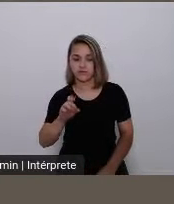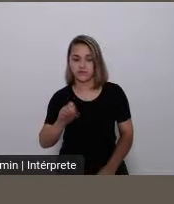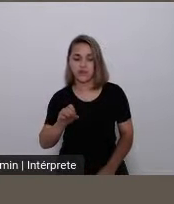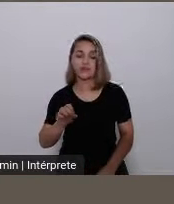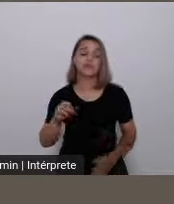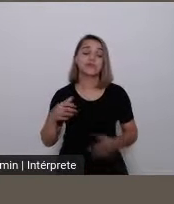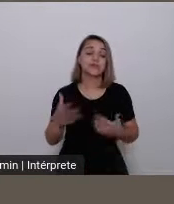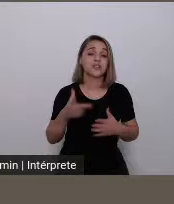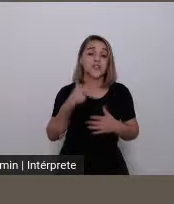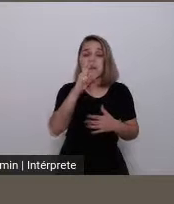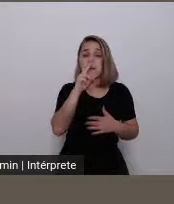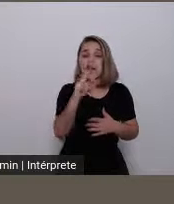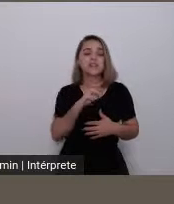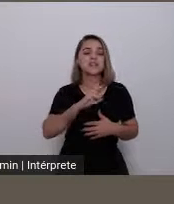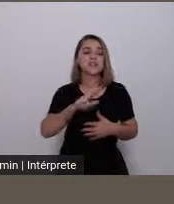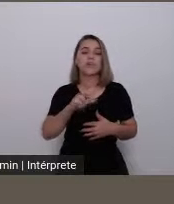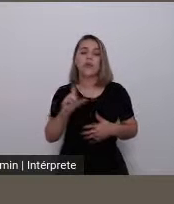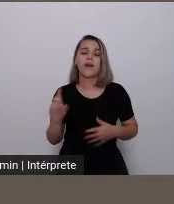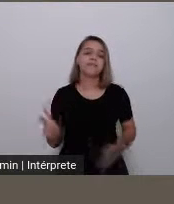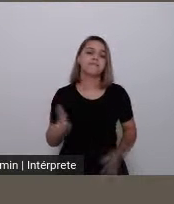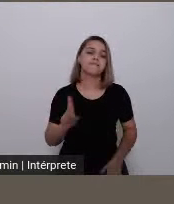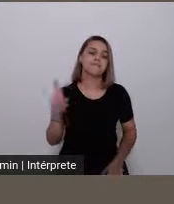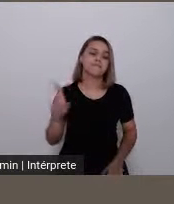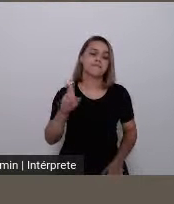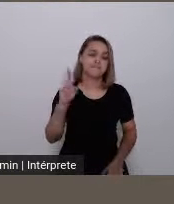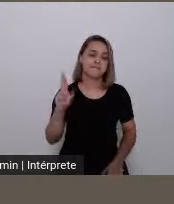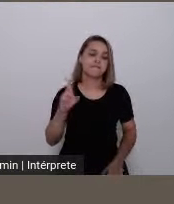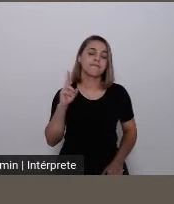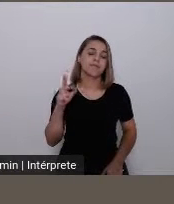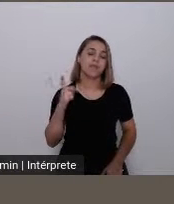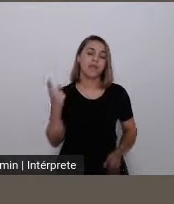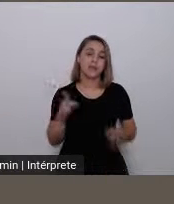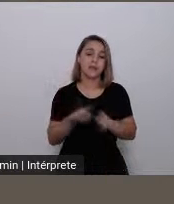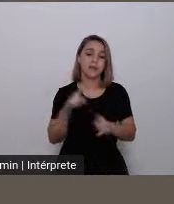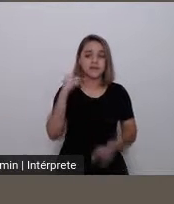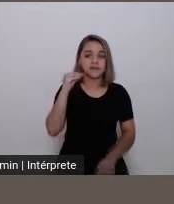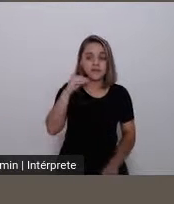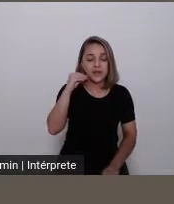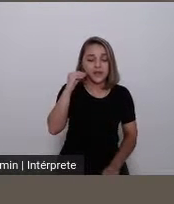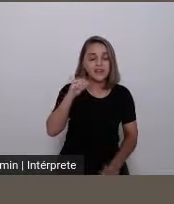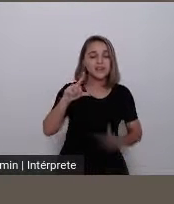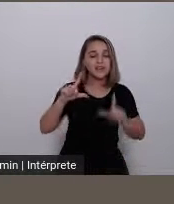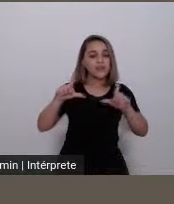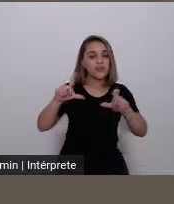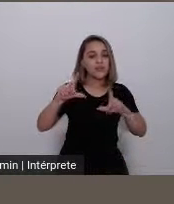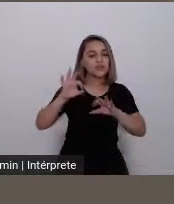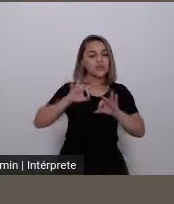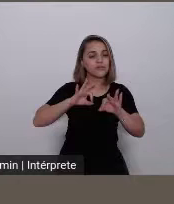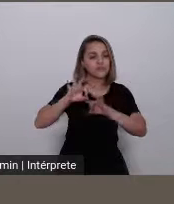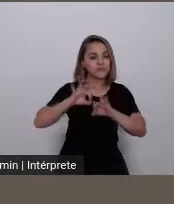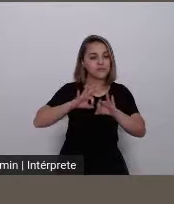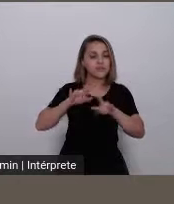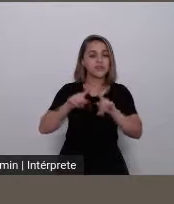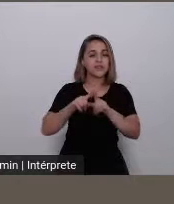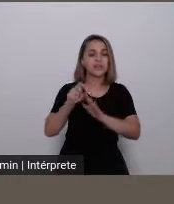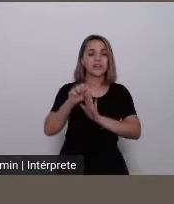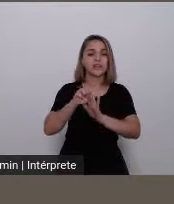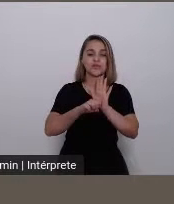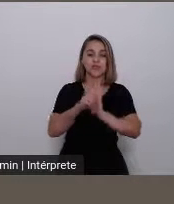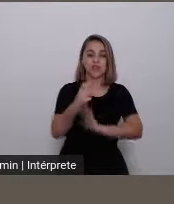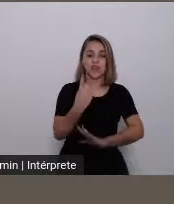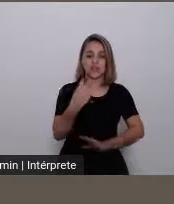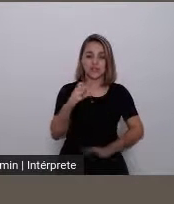reconhecer como relevantes experiências, por exemplo, como a da fotomontagem, que já desde o século XIX apontavam